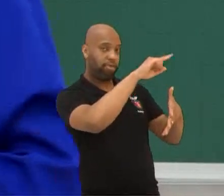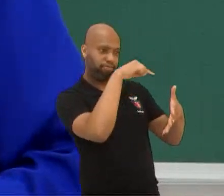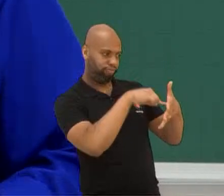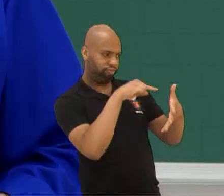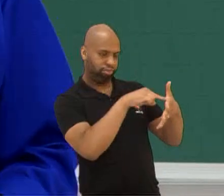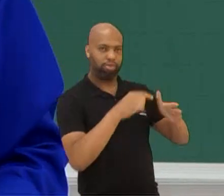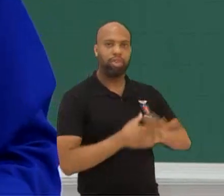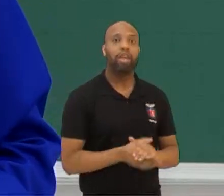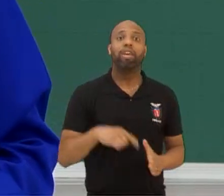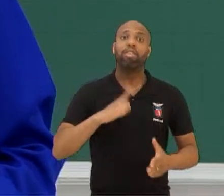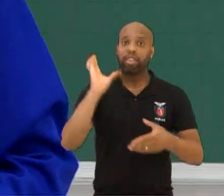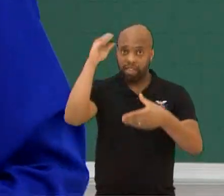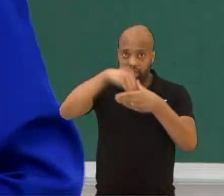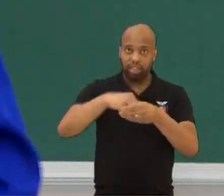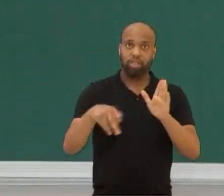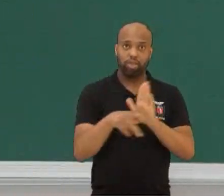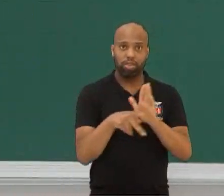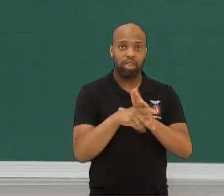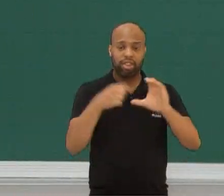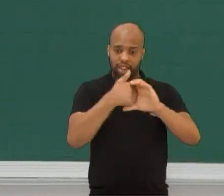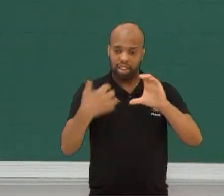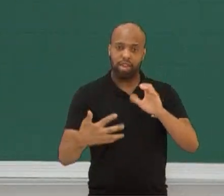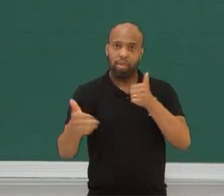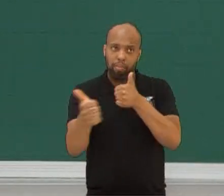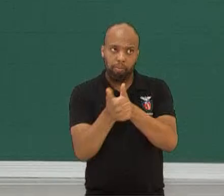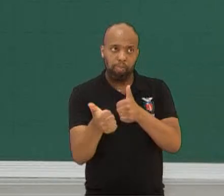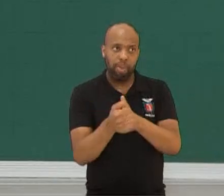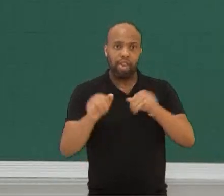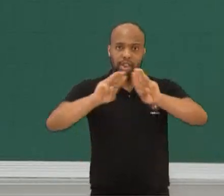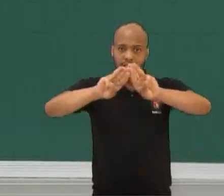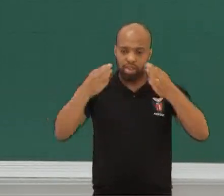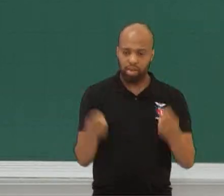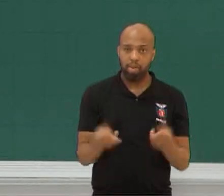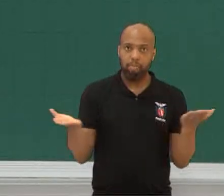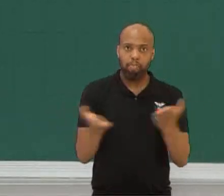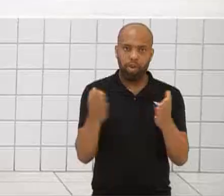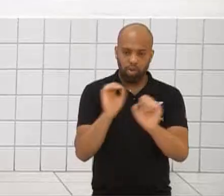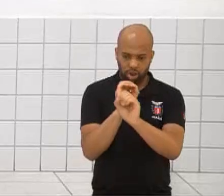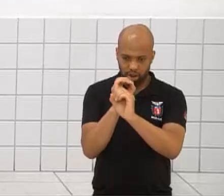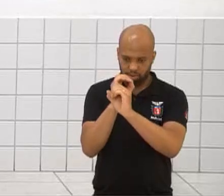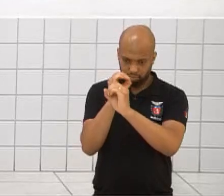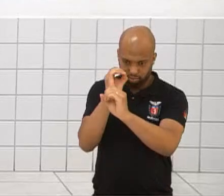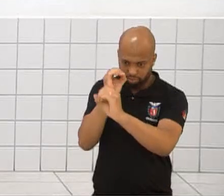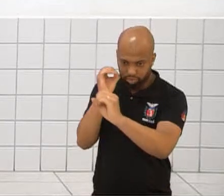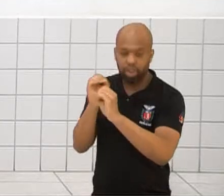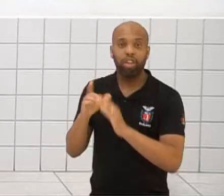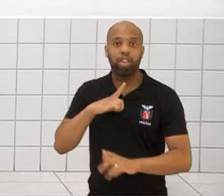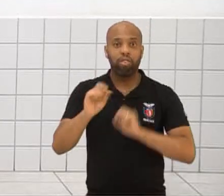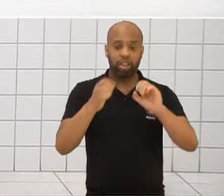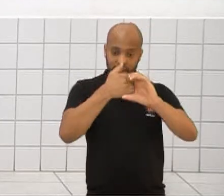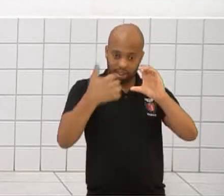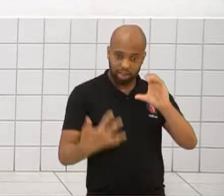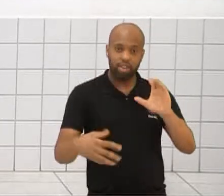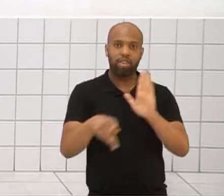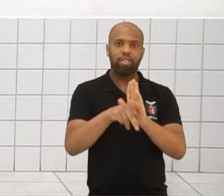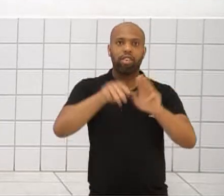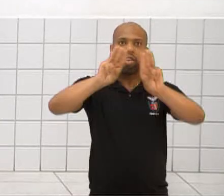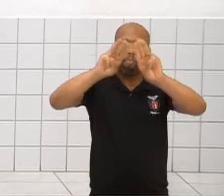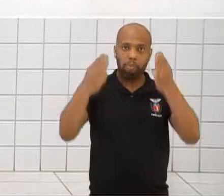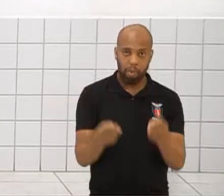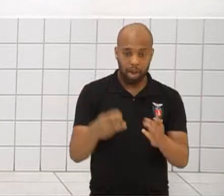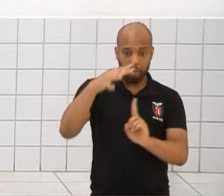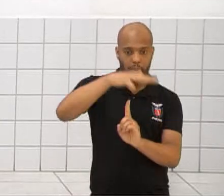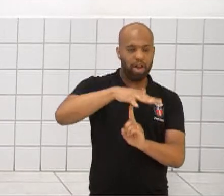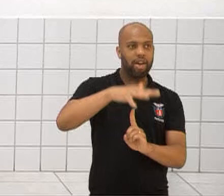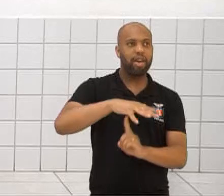da caracterização mais próxima, daí nós diríamos um mapa exaustivo, nós teríamos então a caracterização do estado do Paraná, aqui